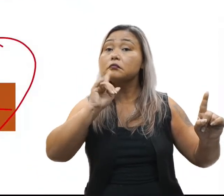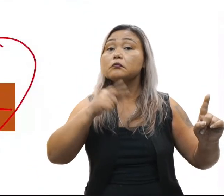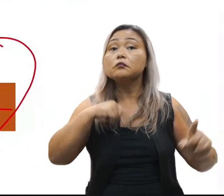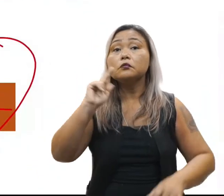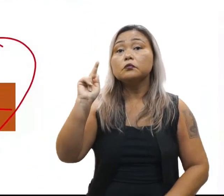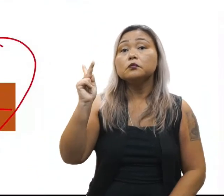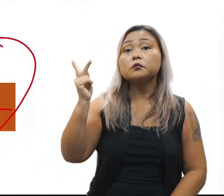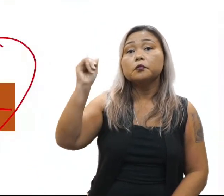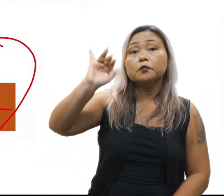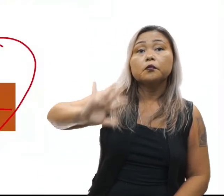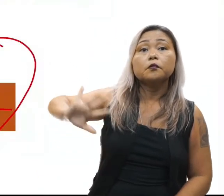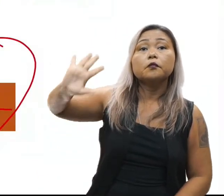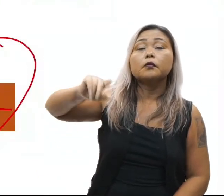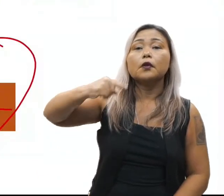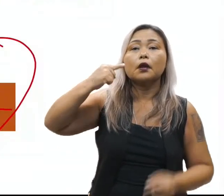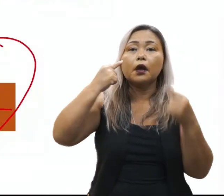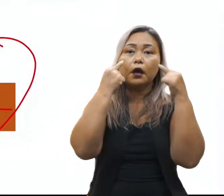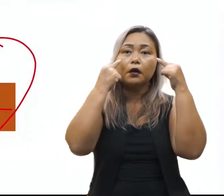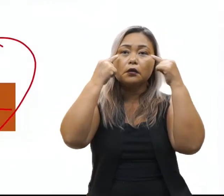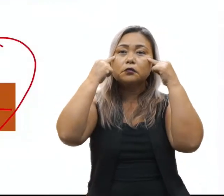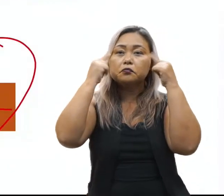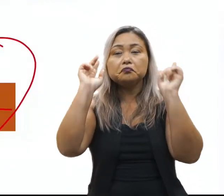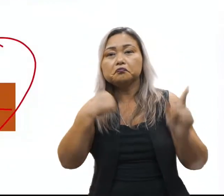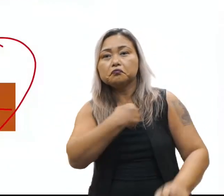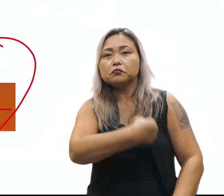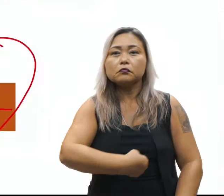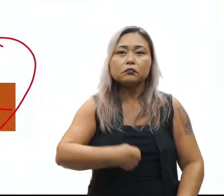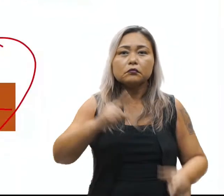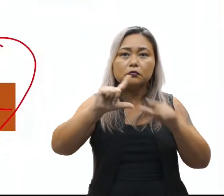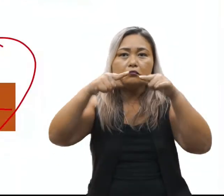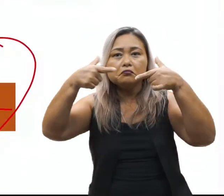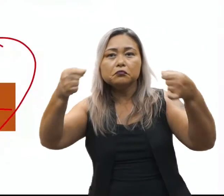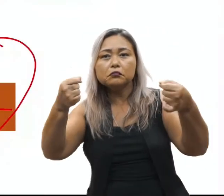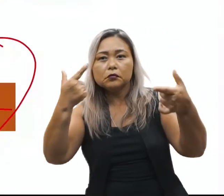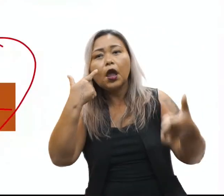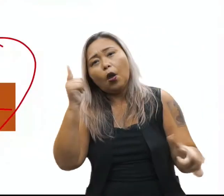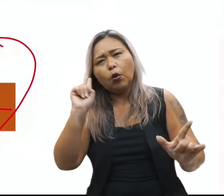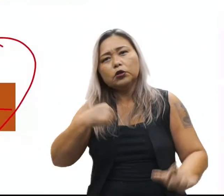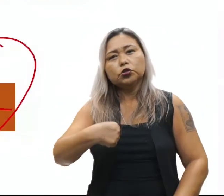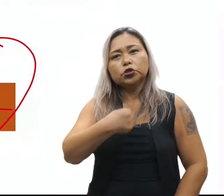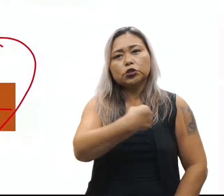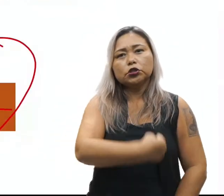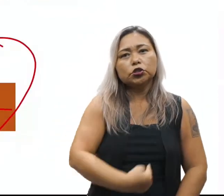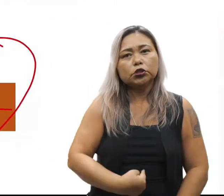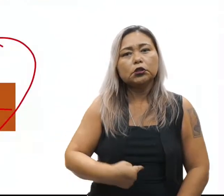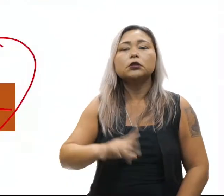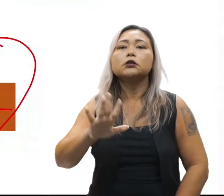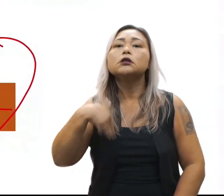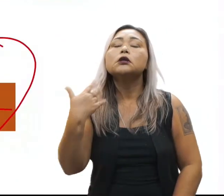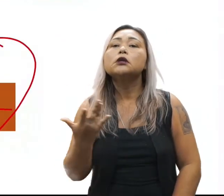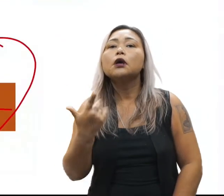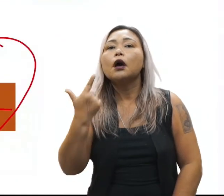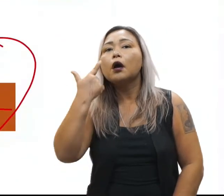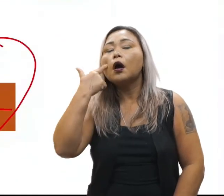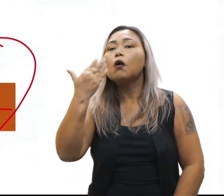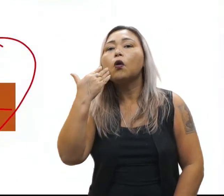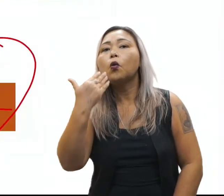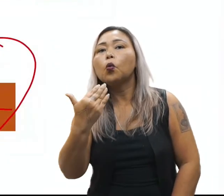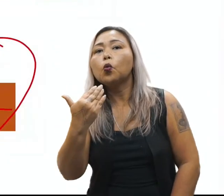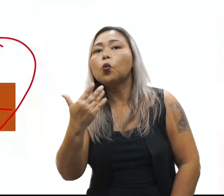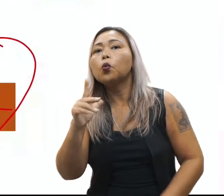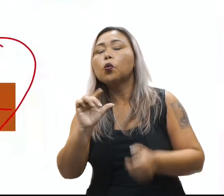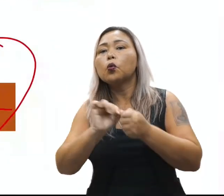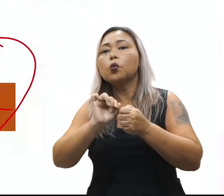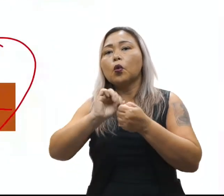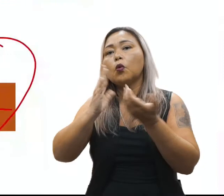do asiático, não sei se é chinês, se é japonês, eu acho que é chinês, que protesta contra, quando depois que